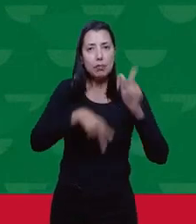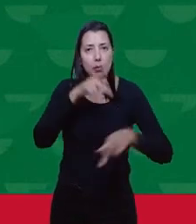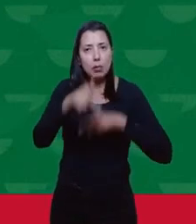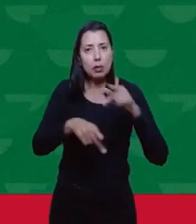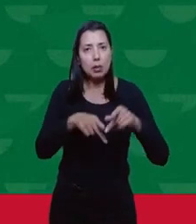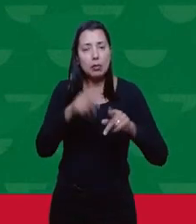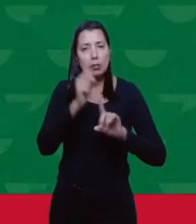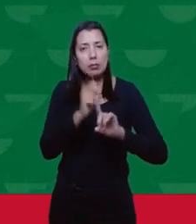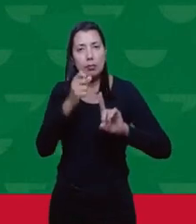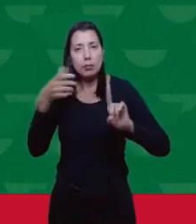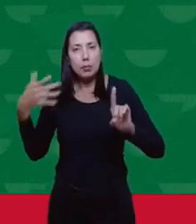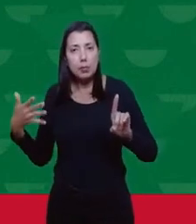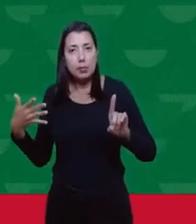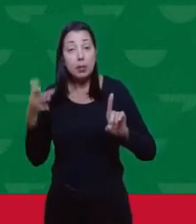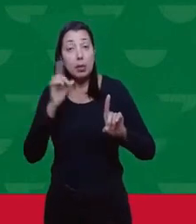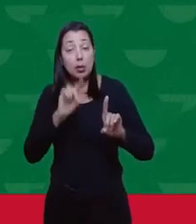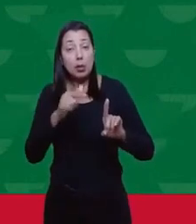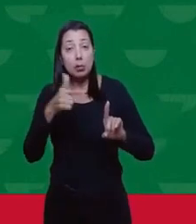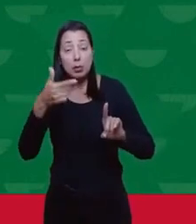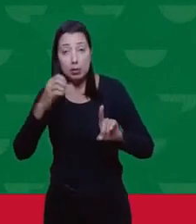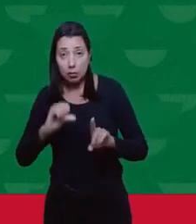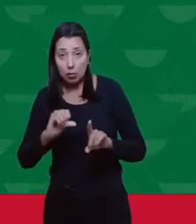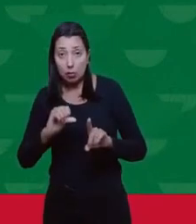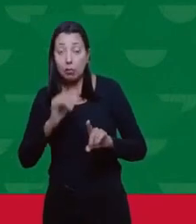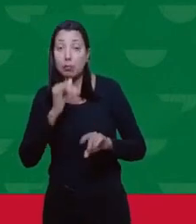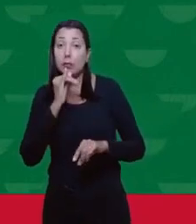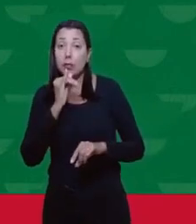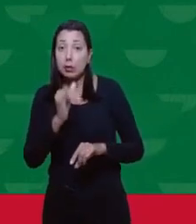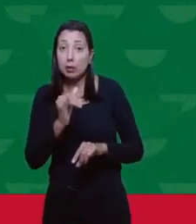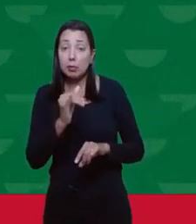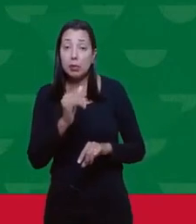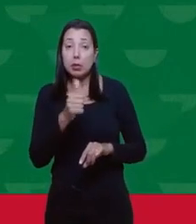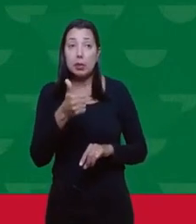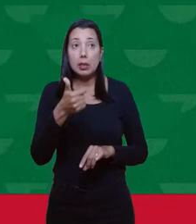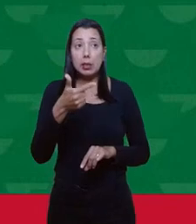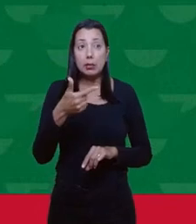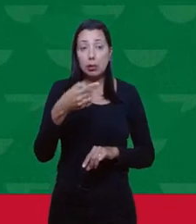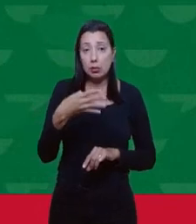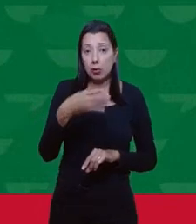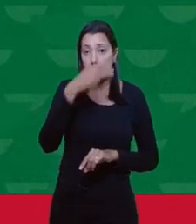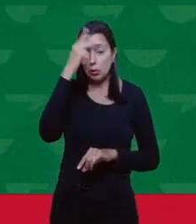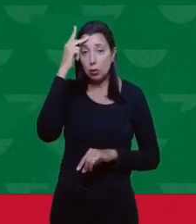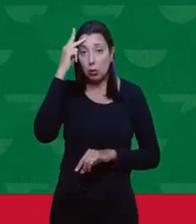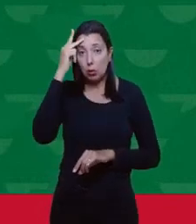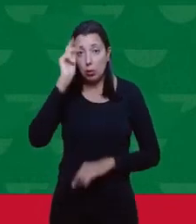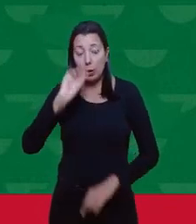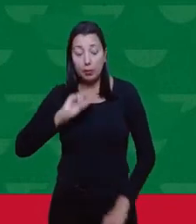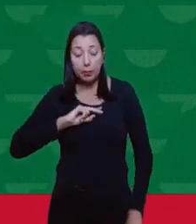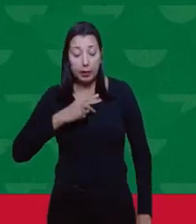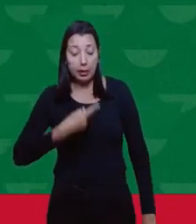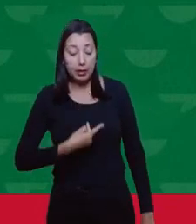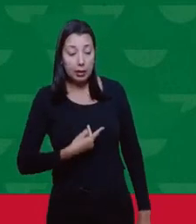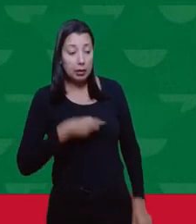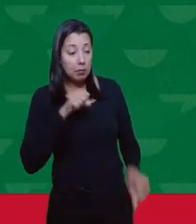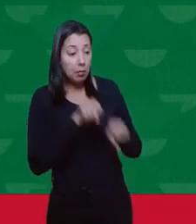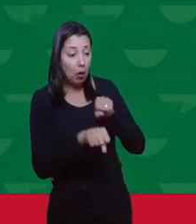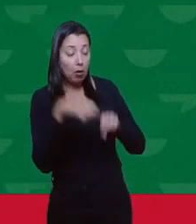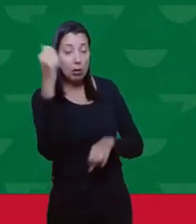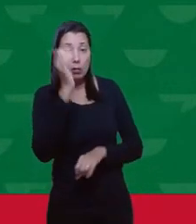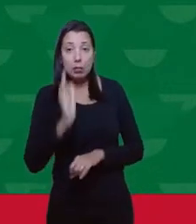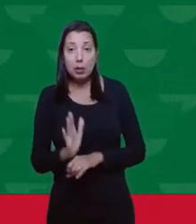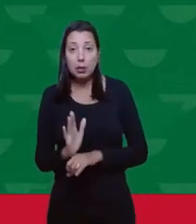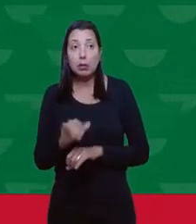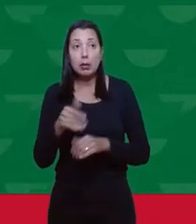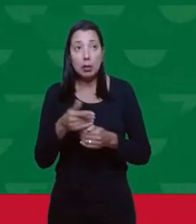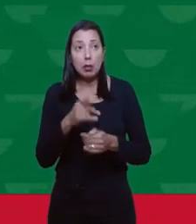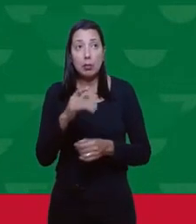população LGBT. Só em 2019, por exemplo, 124 pessoas trans foram assassinadas no Brasil. A